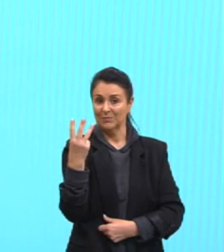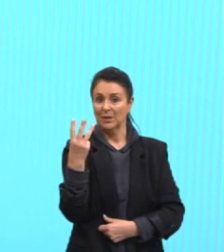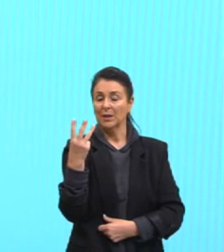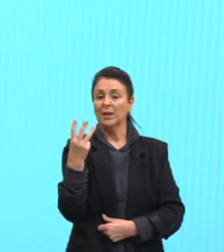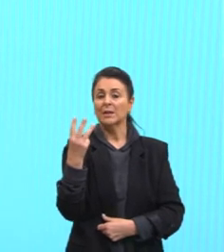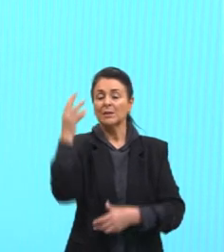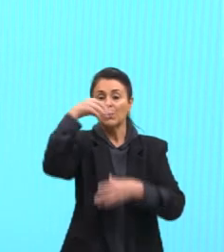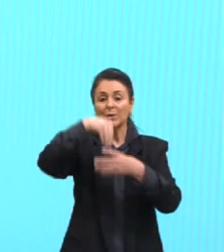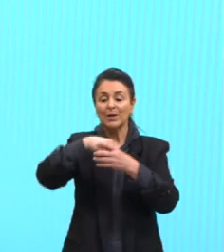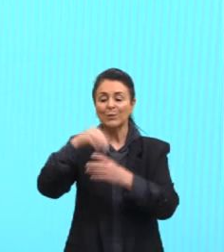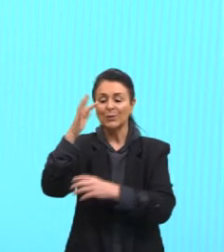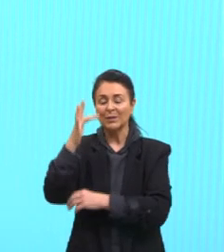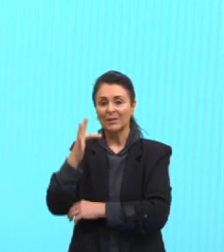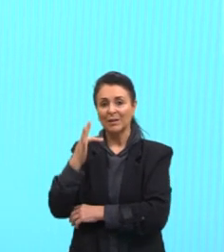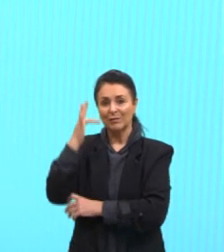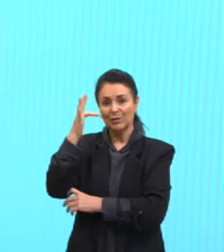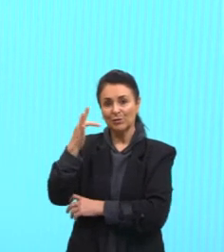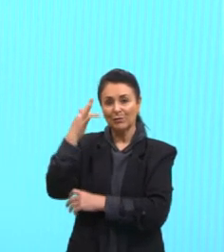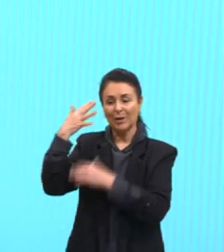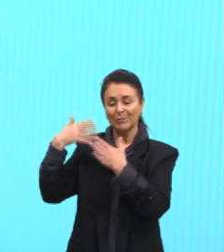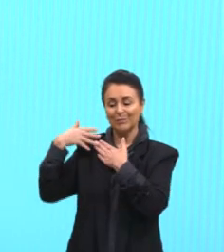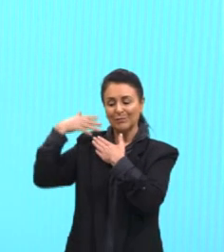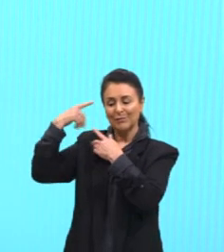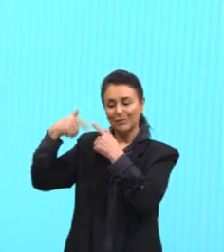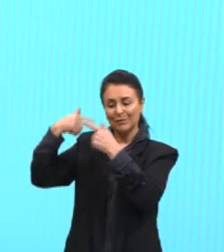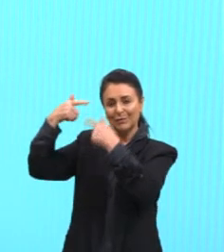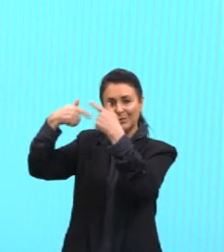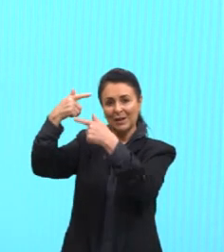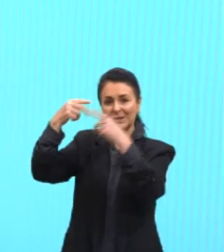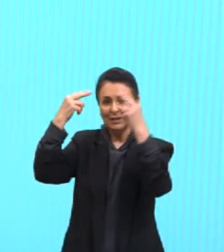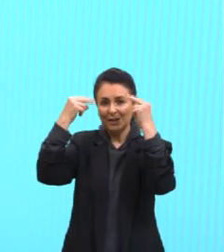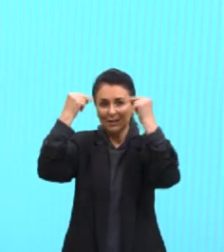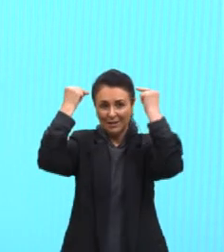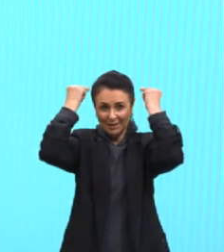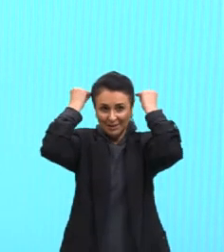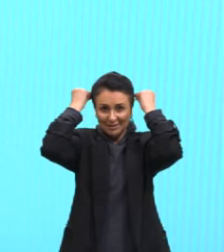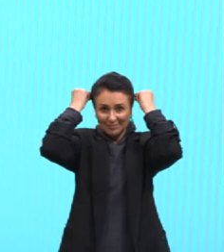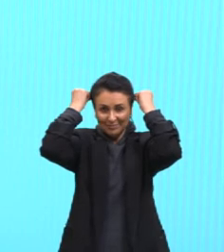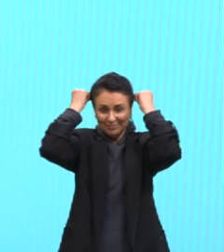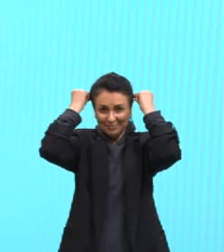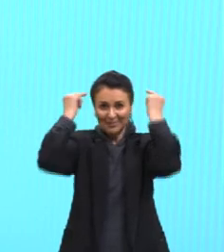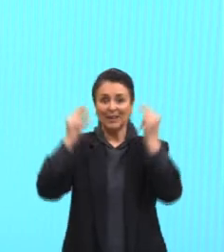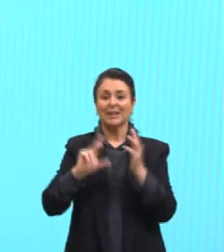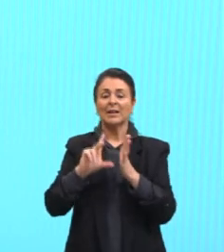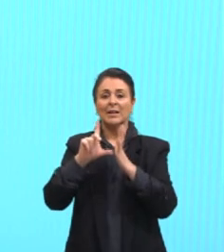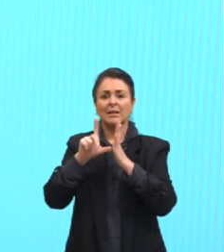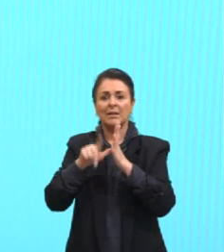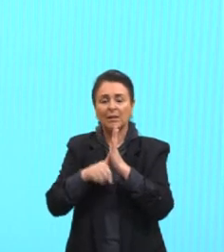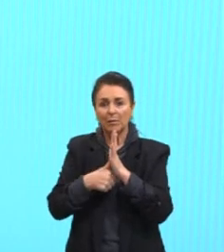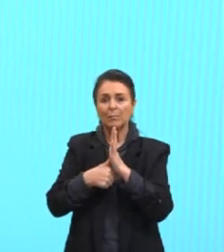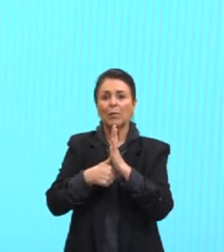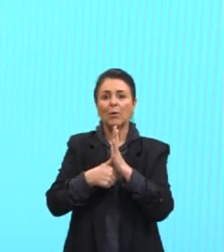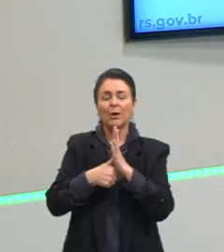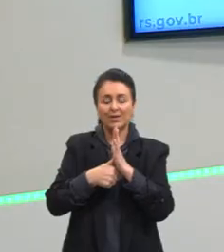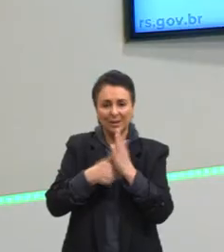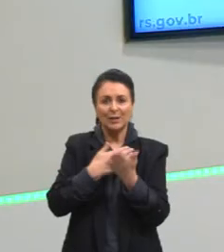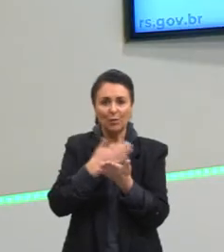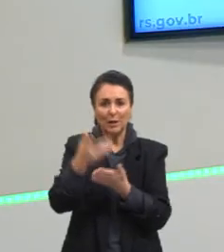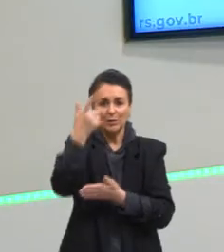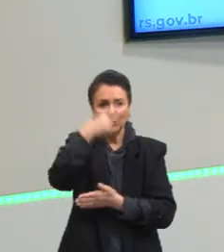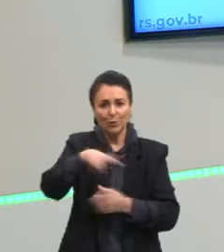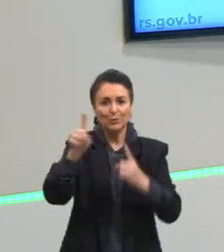dessa filosofia clássica grega logo após ganhou helenismo E aí vai tomar outro rumo a filosofia